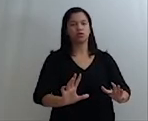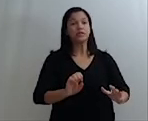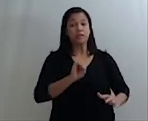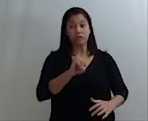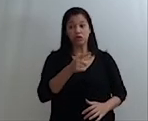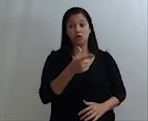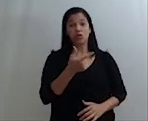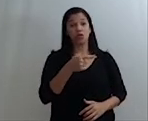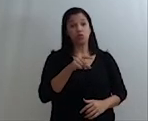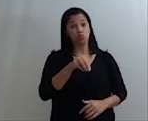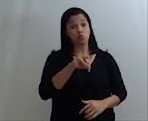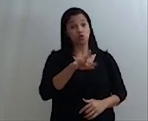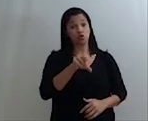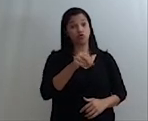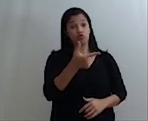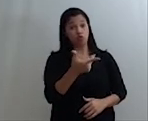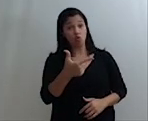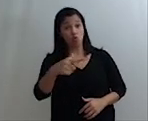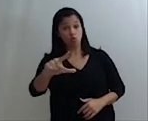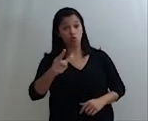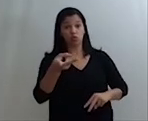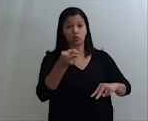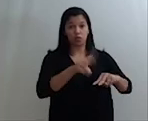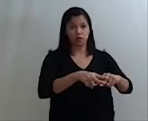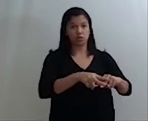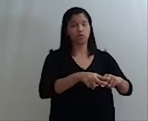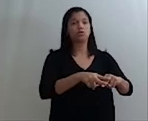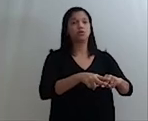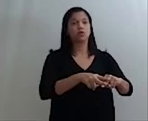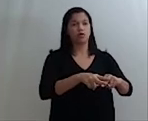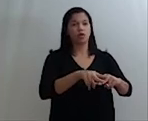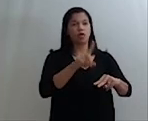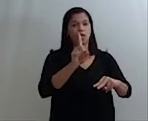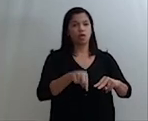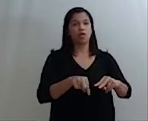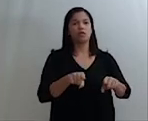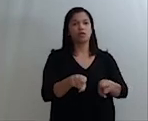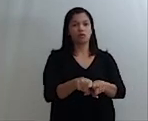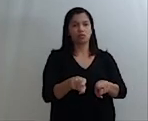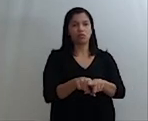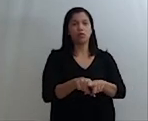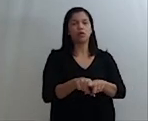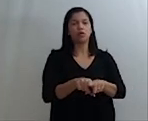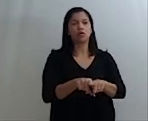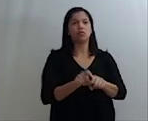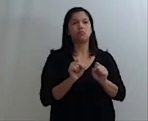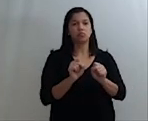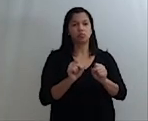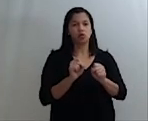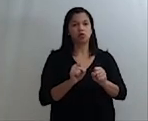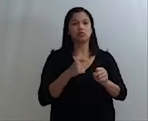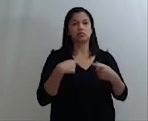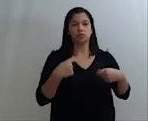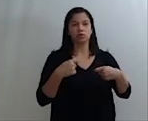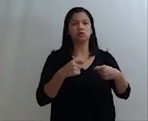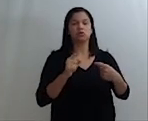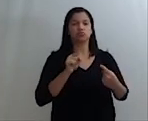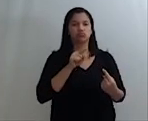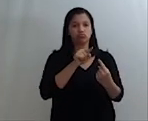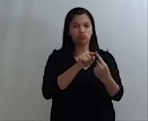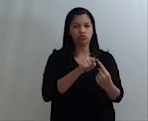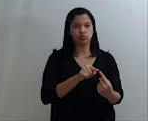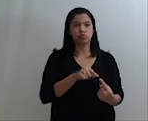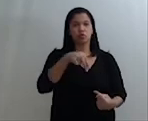preso fica consignadas ficam consignadas as ponderações saradas pel Ministro nef